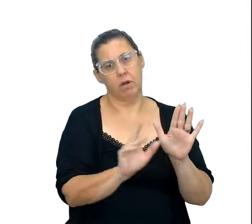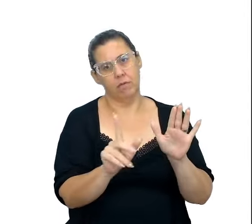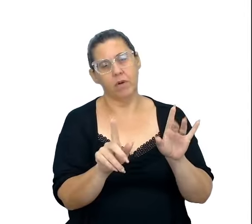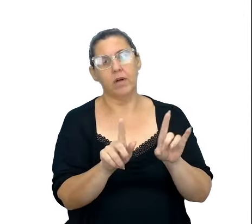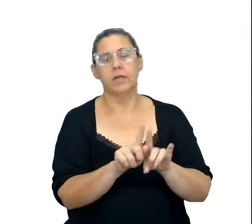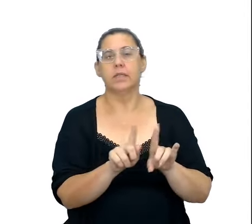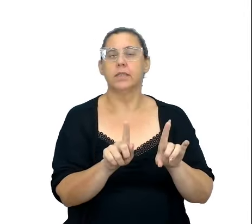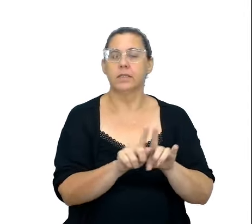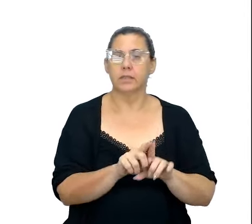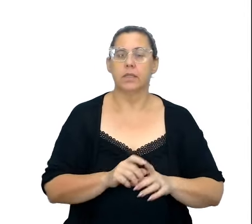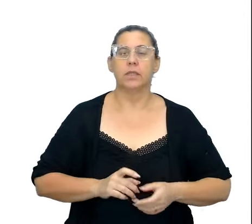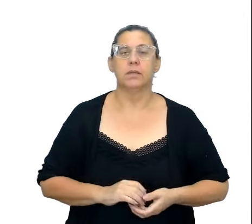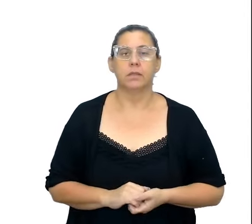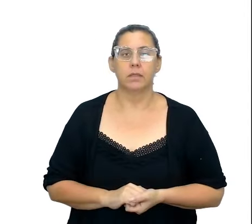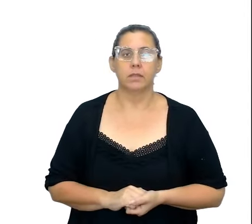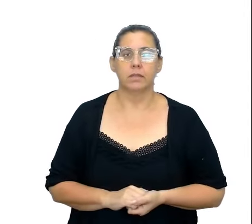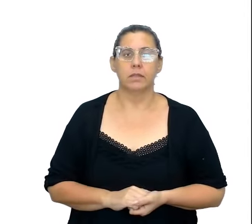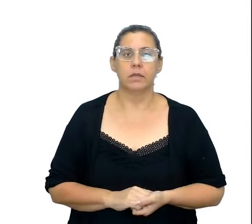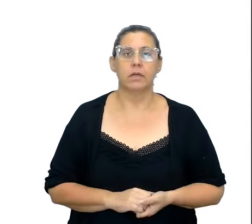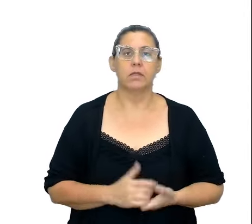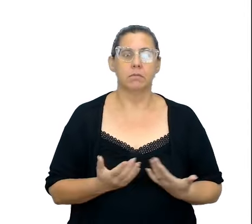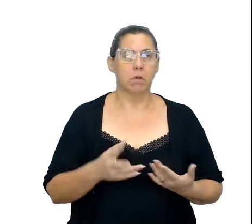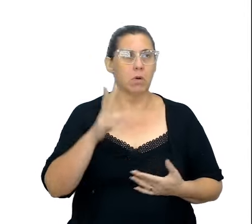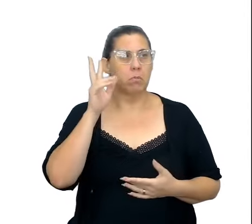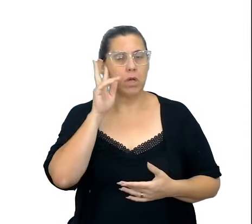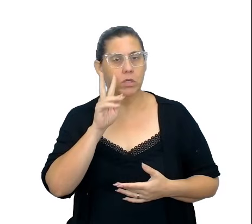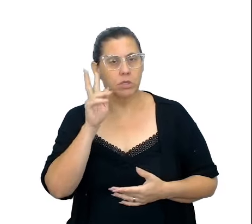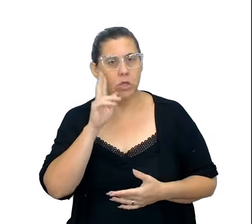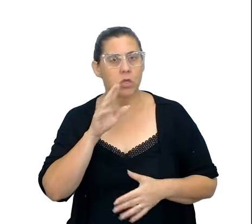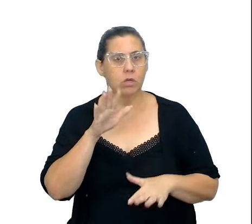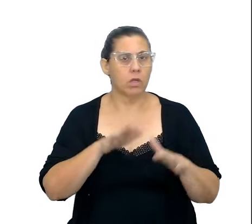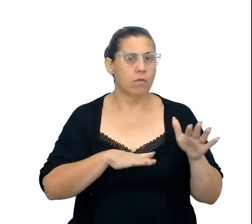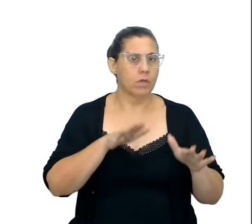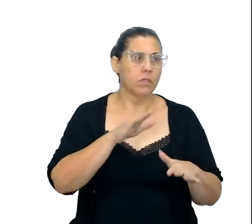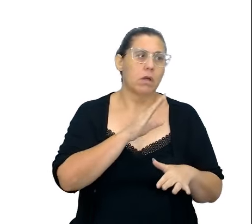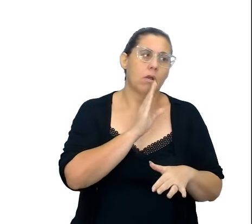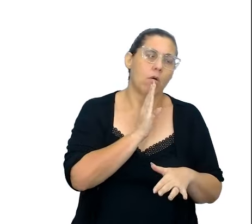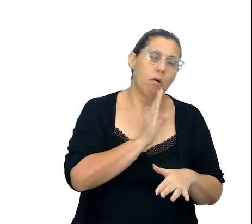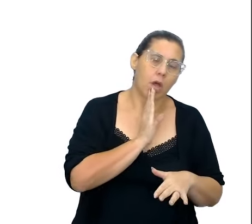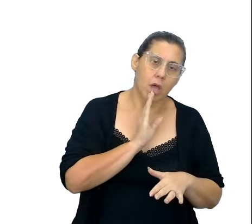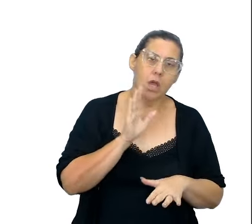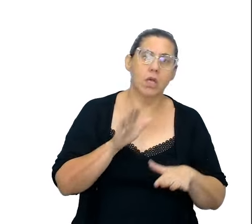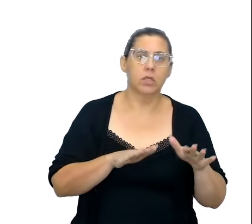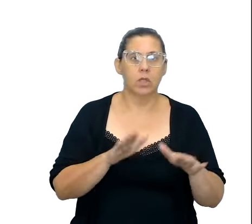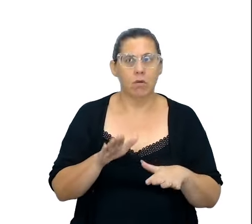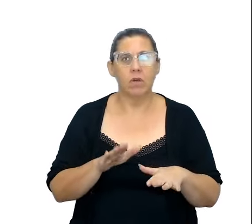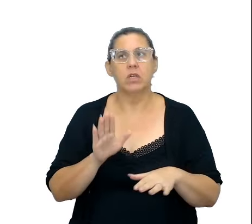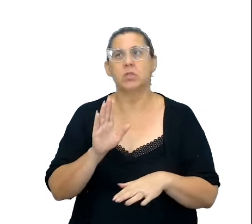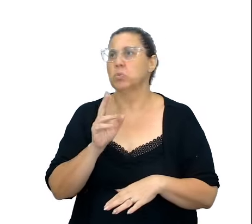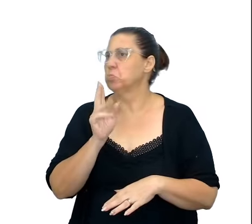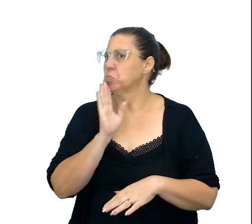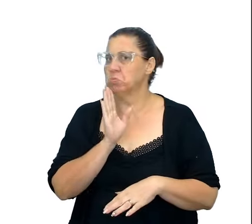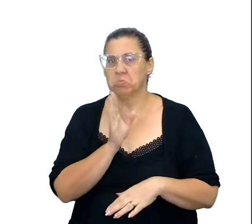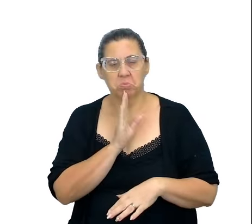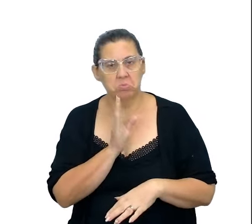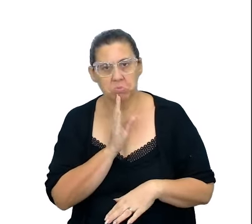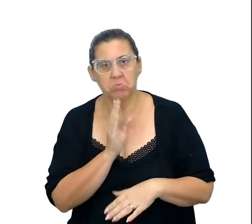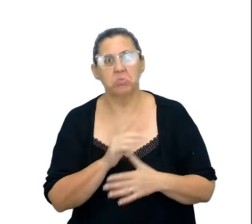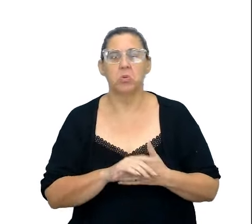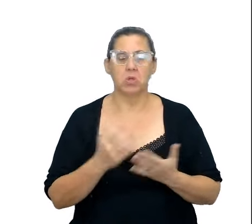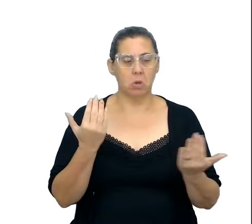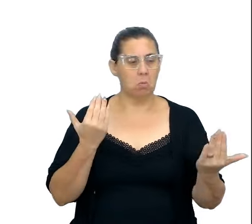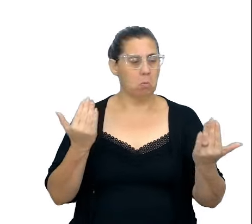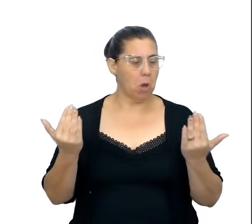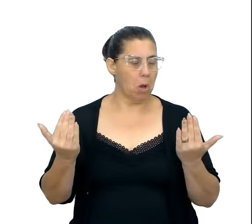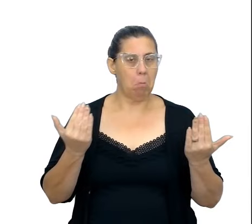para os nossos estudantes, né? Trazer uma história que talvez eles conheçam, que toda a sala já tenha lido, também é legal fazer essa